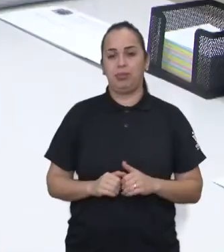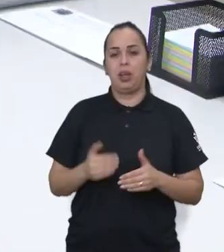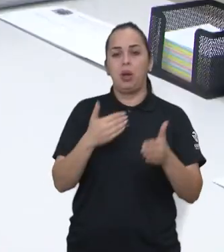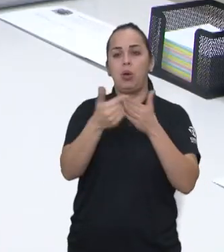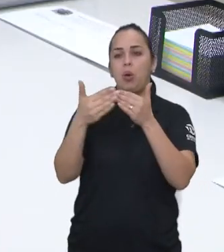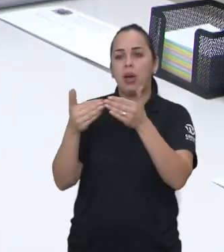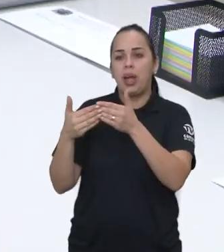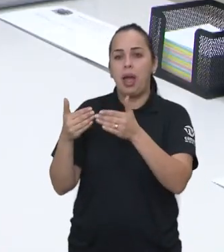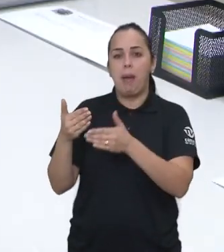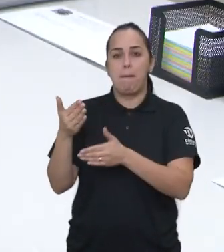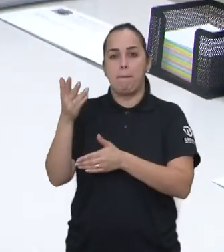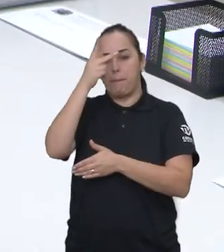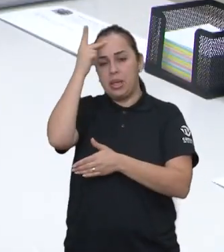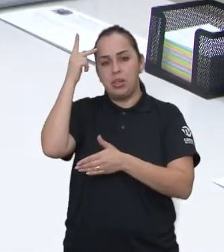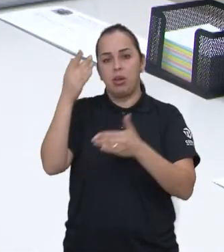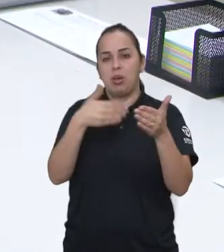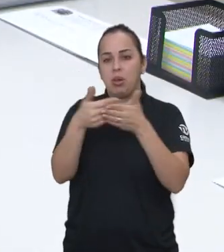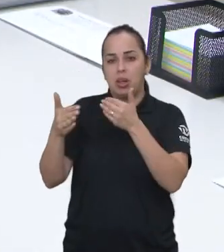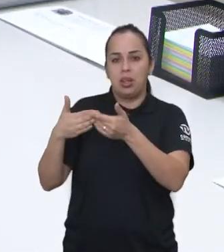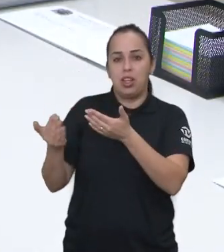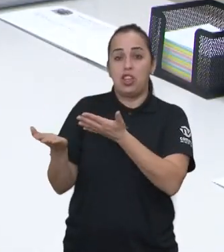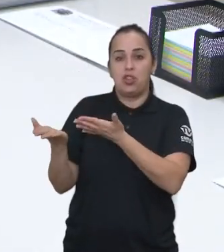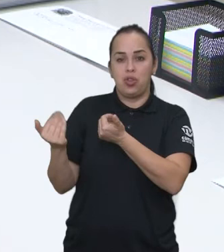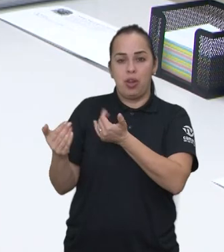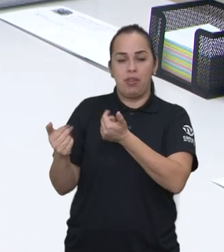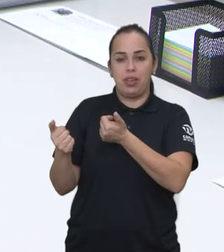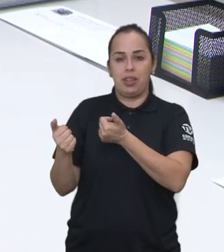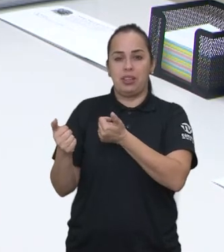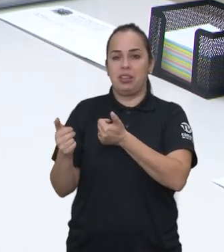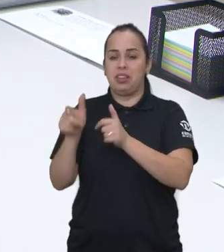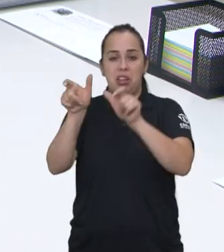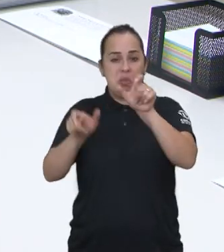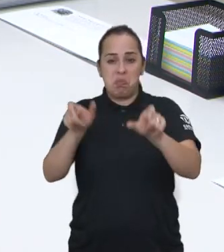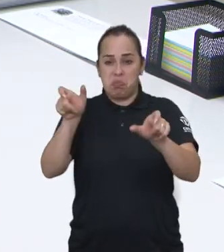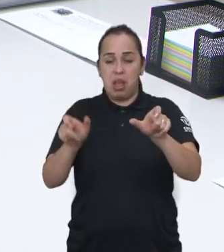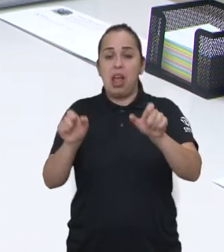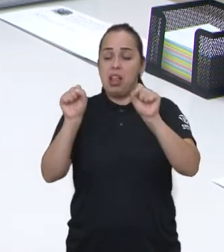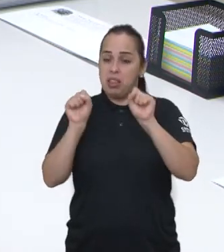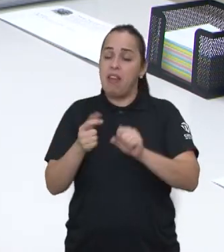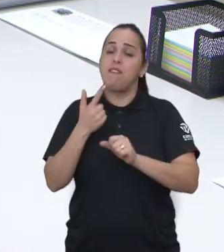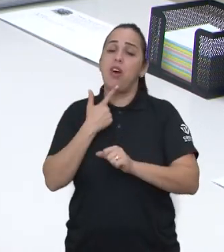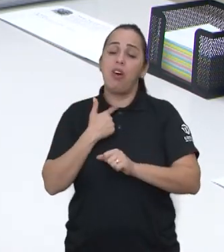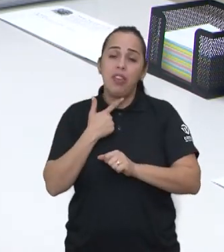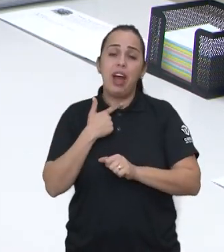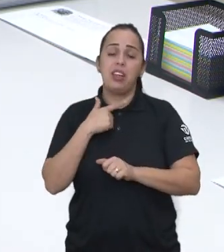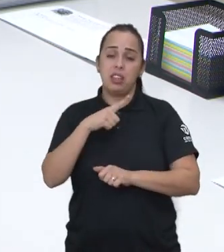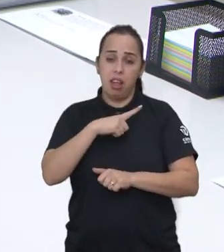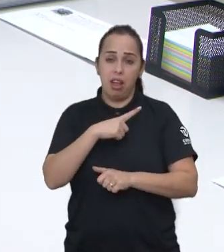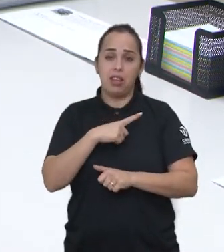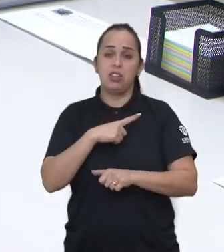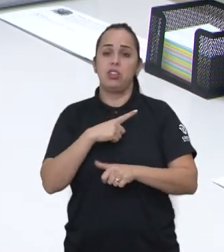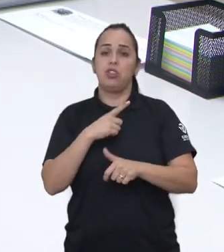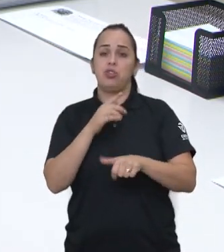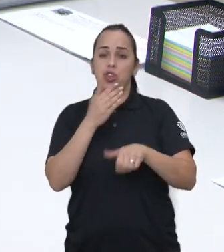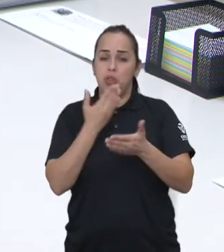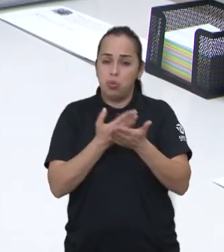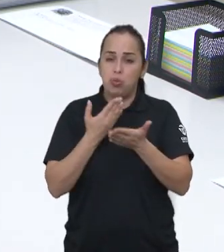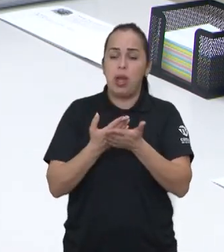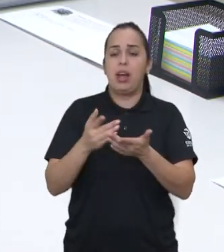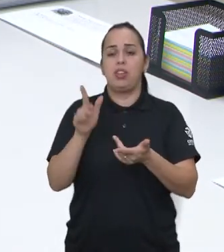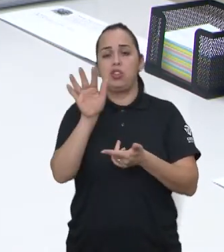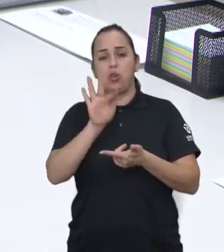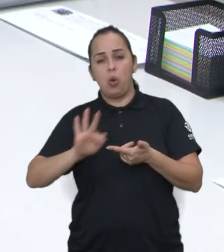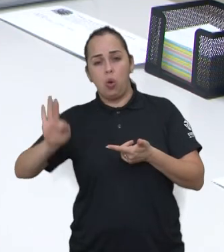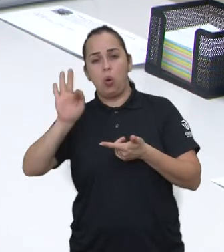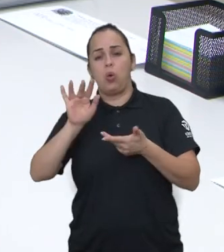qualquer pessoa qualquer jovem brasileiro Independente de quem seja ele tem a vontade de estudar